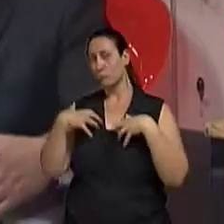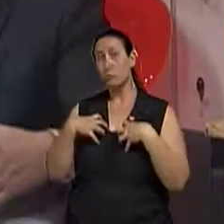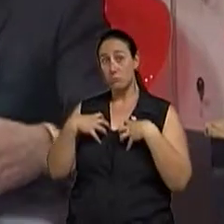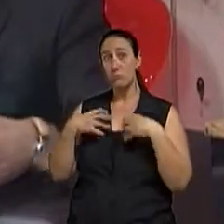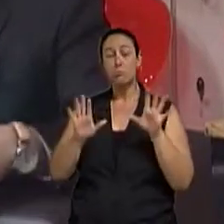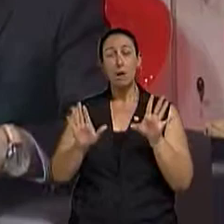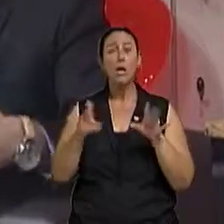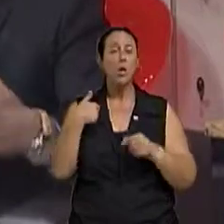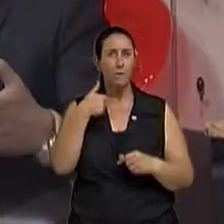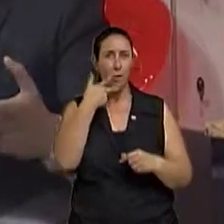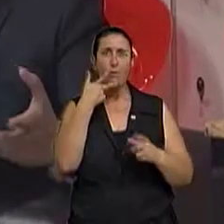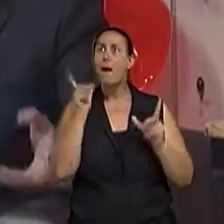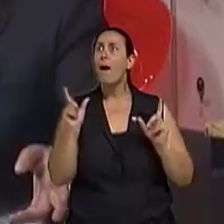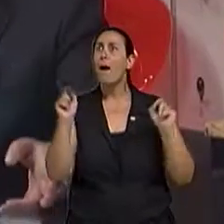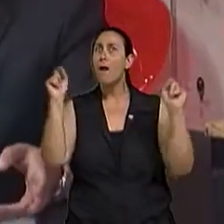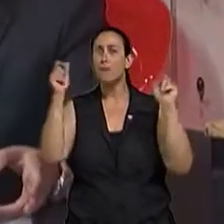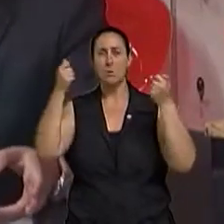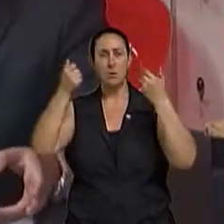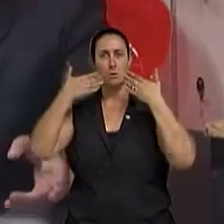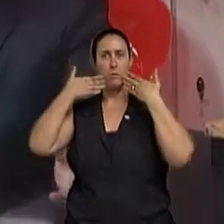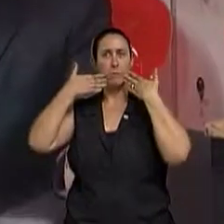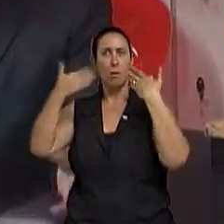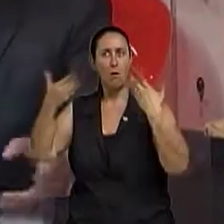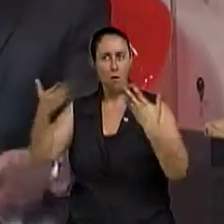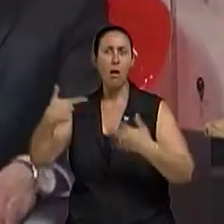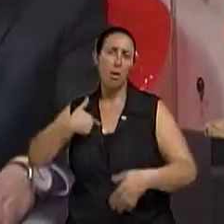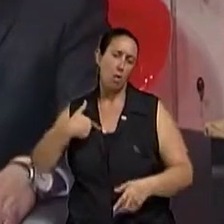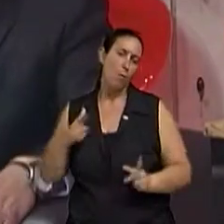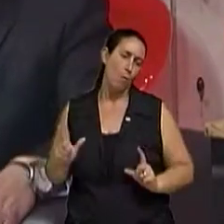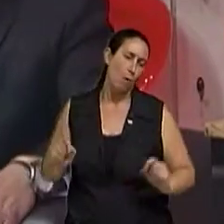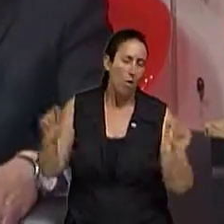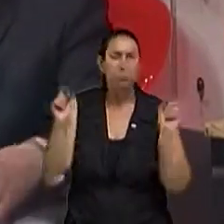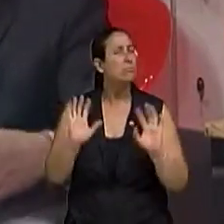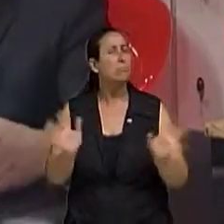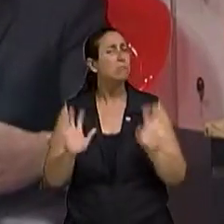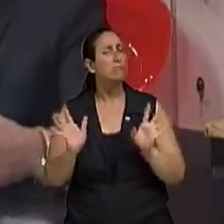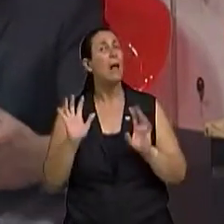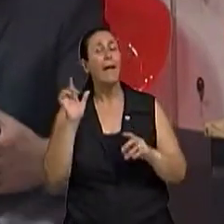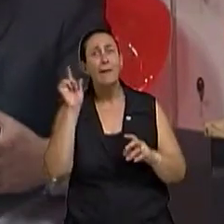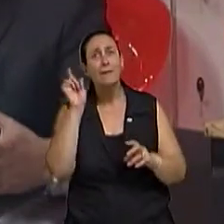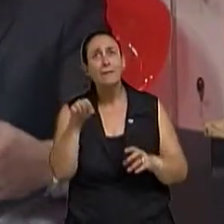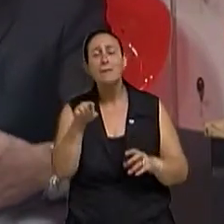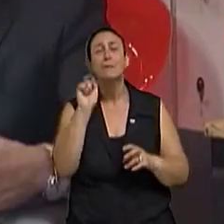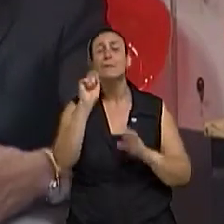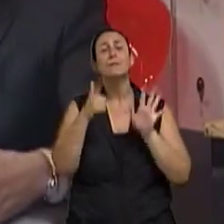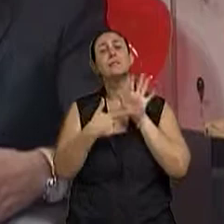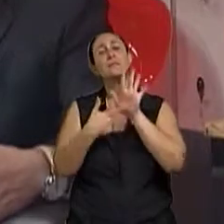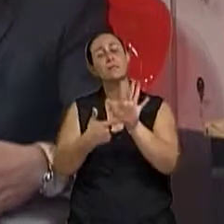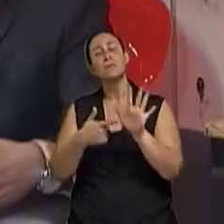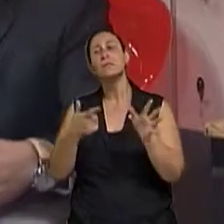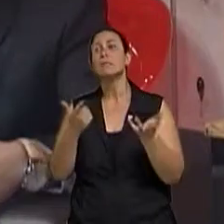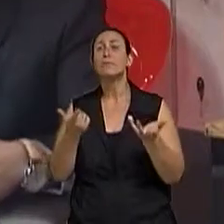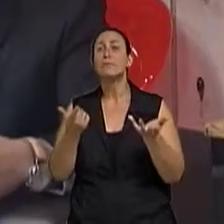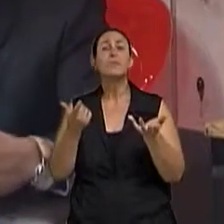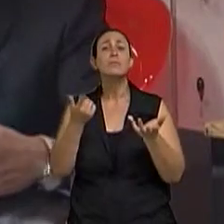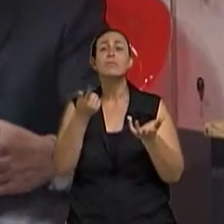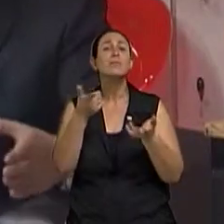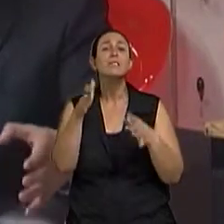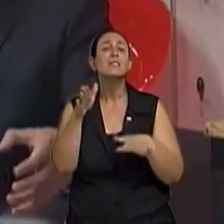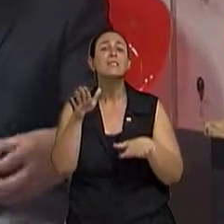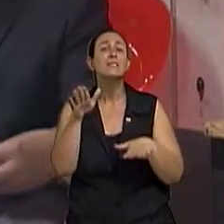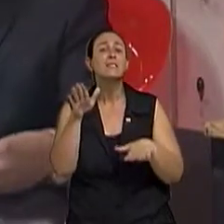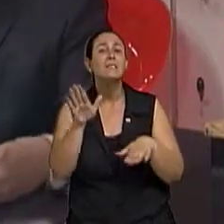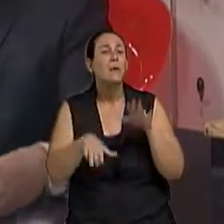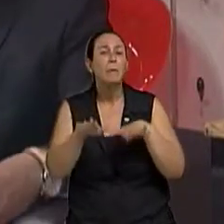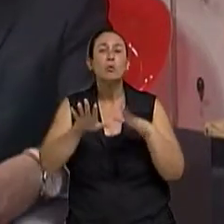que o câncer a gente tenha que se expor a público em relação a isso, mas enfrentar, porque isso é uma coisa de